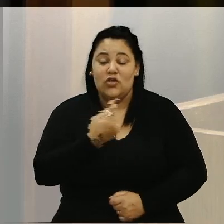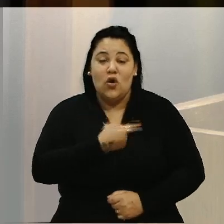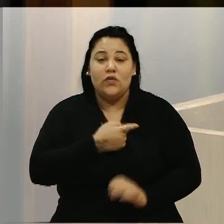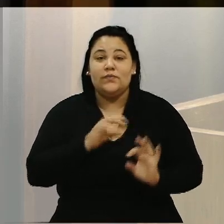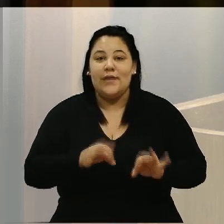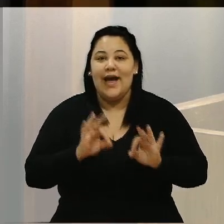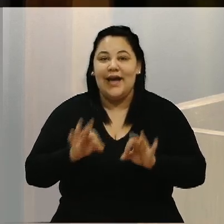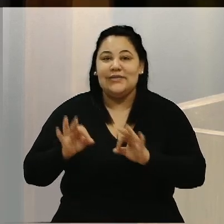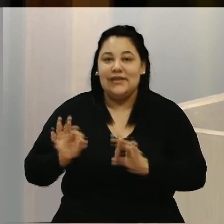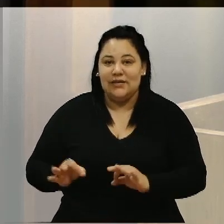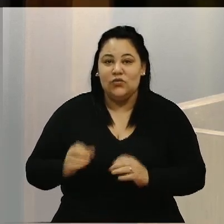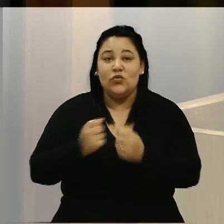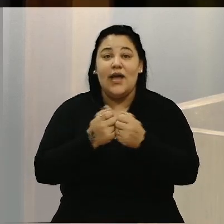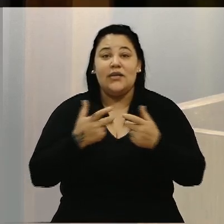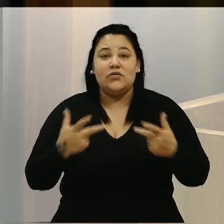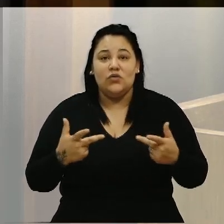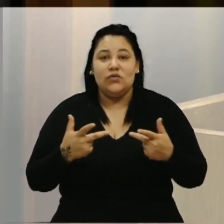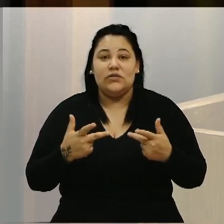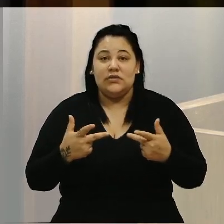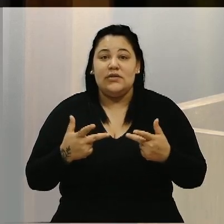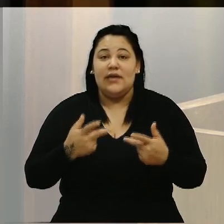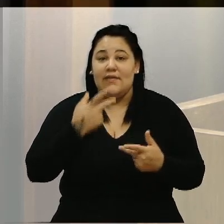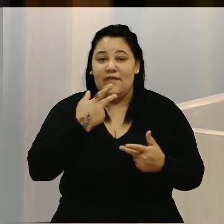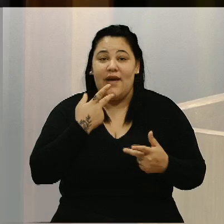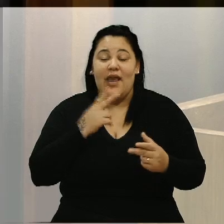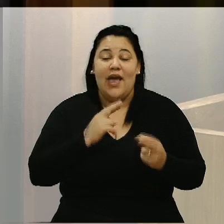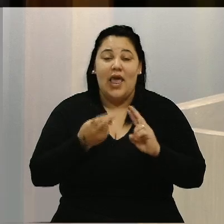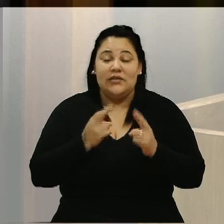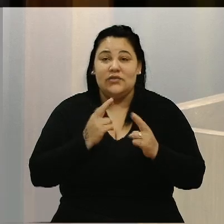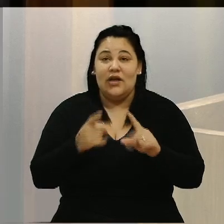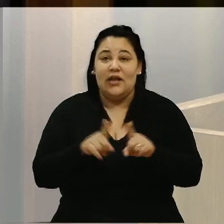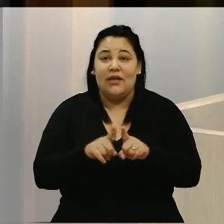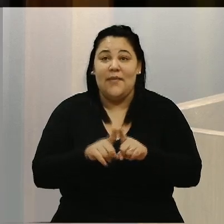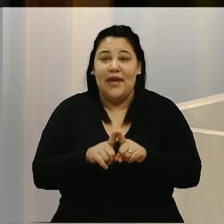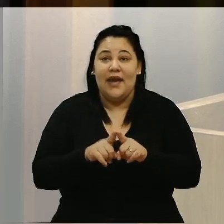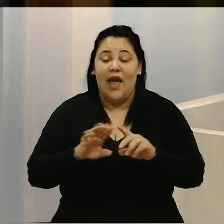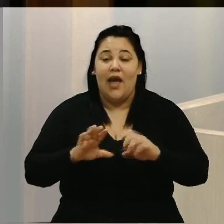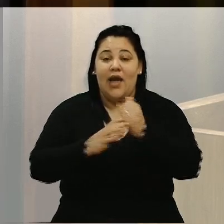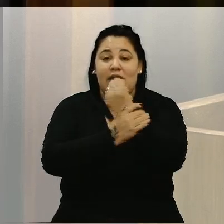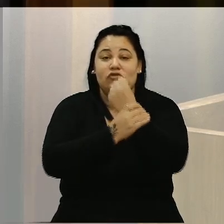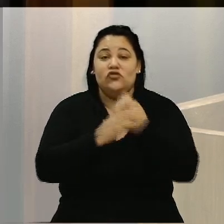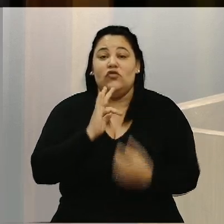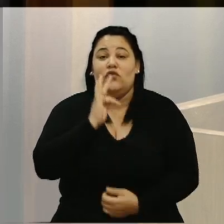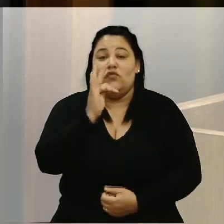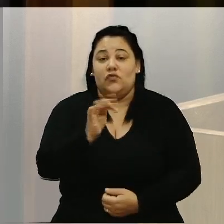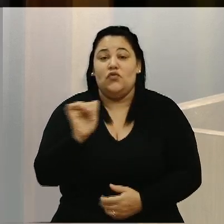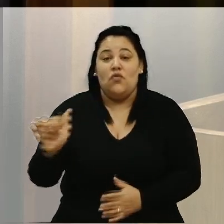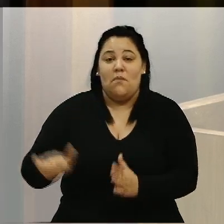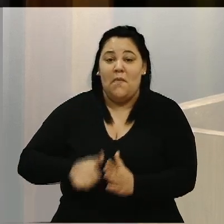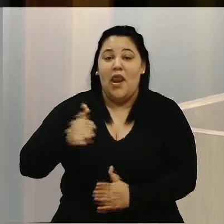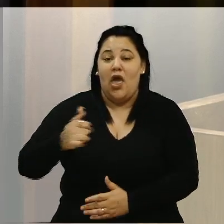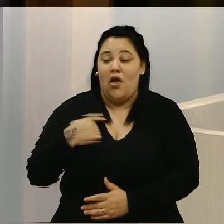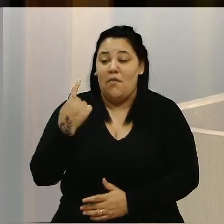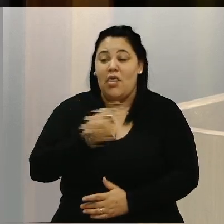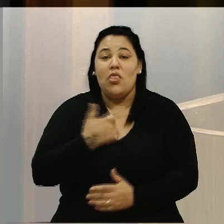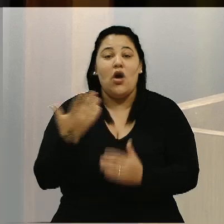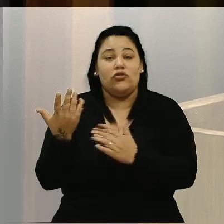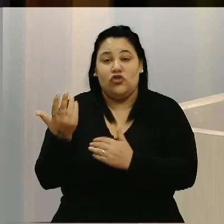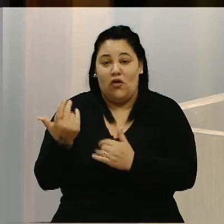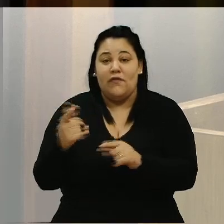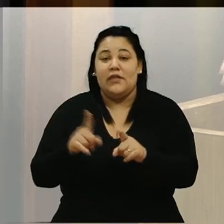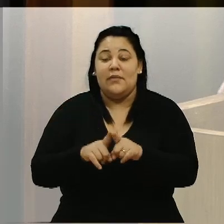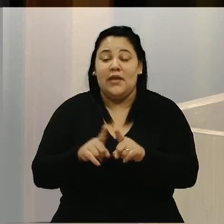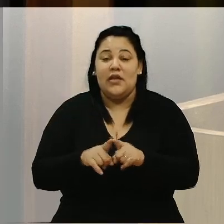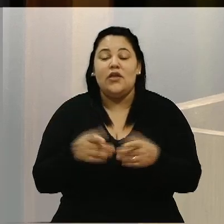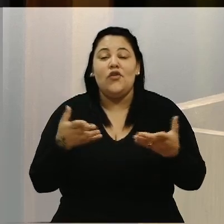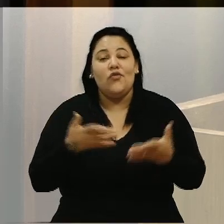assertivo naquilo que diz respeito a garantir um futuro melhor para a nossa juventude, que hoje em